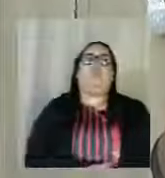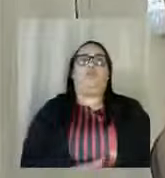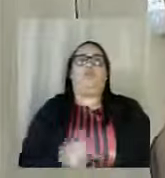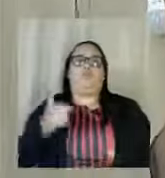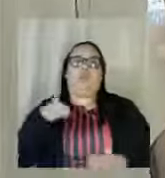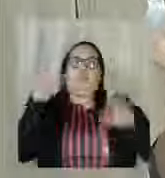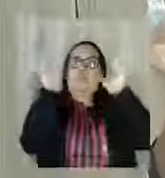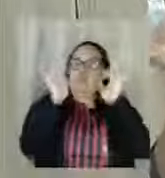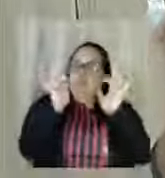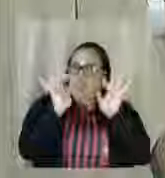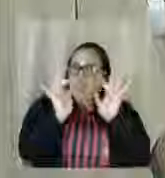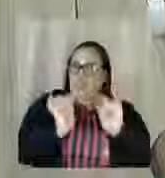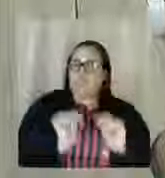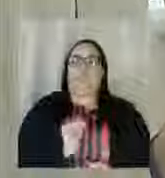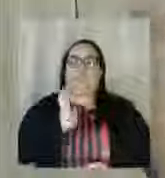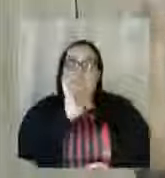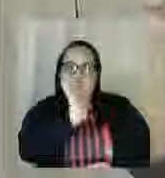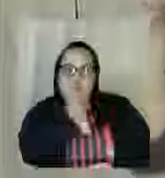namorei.